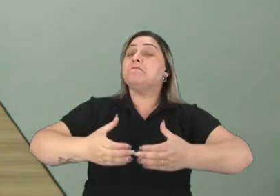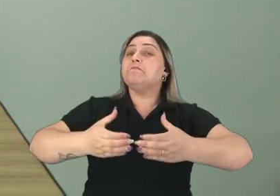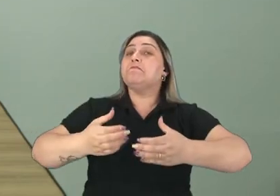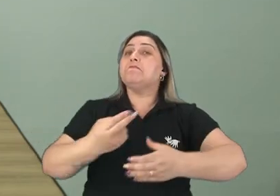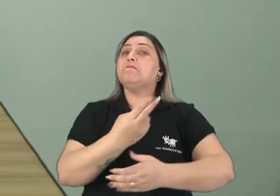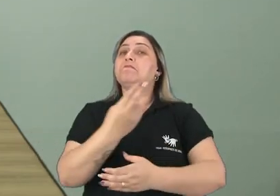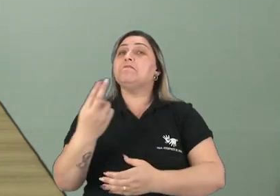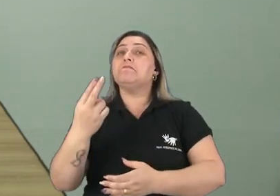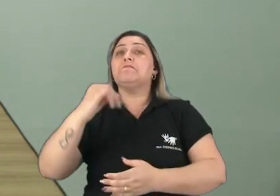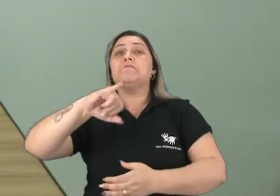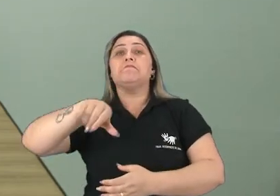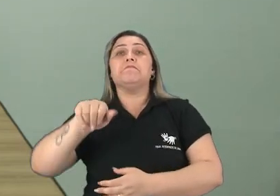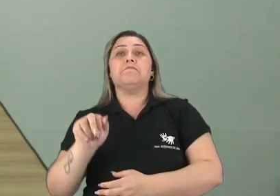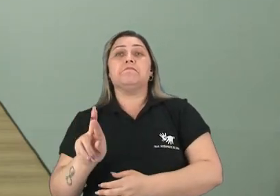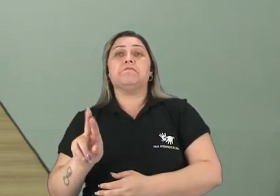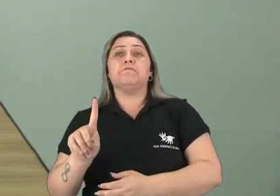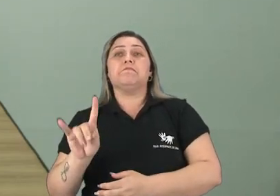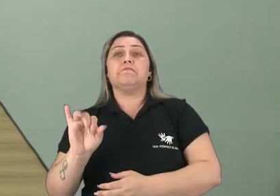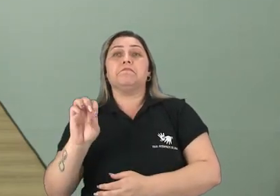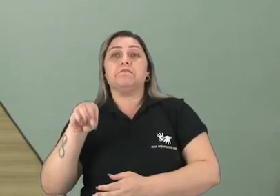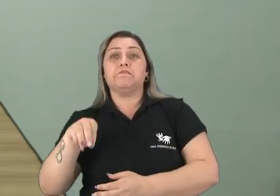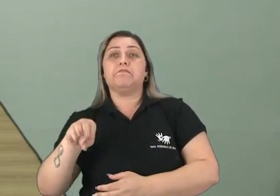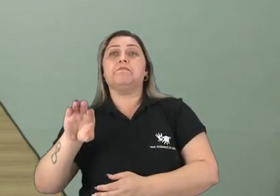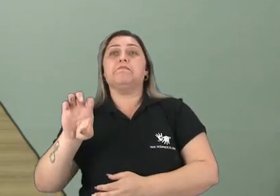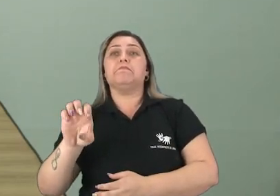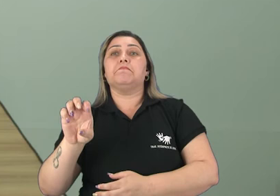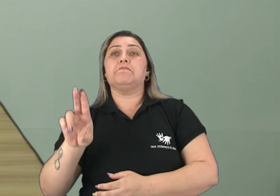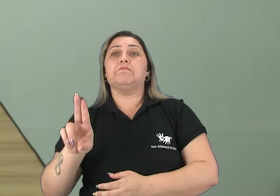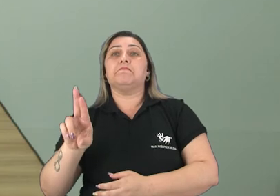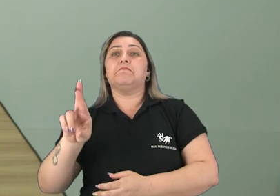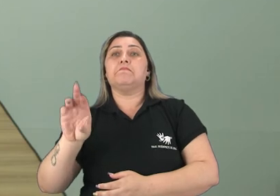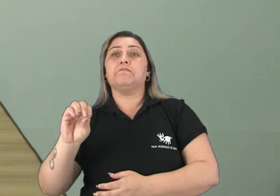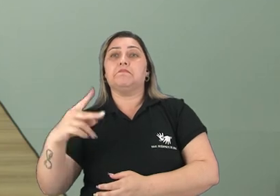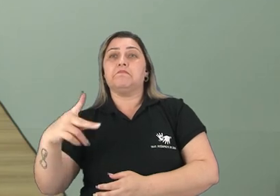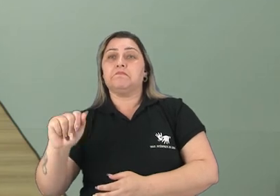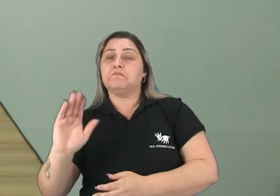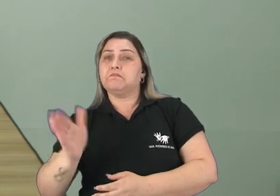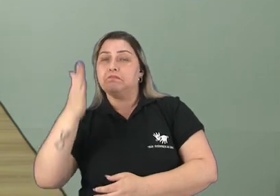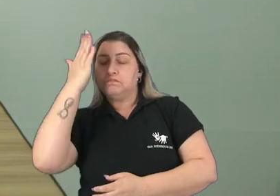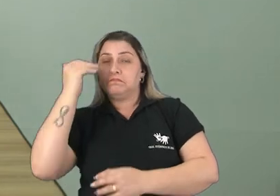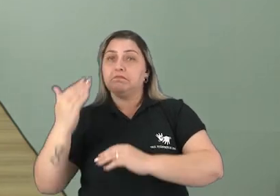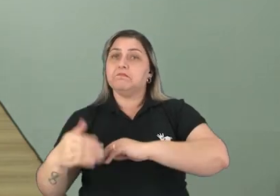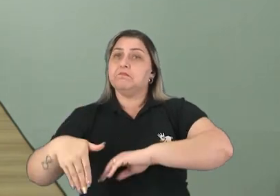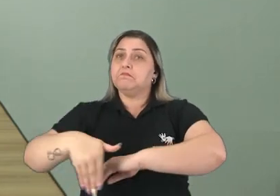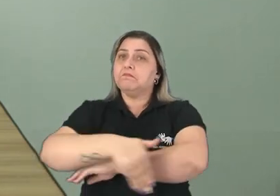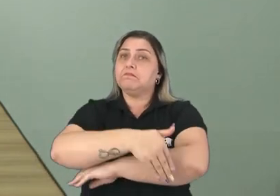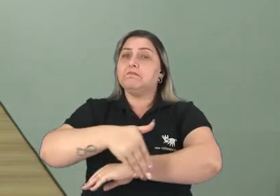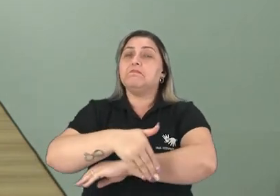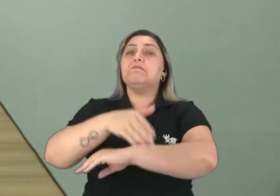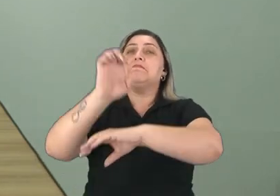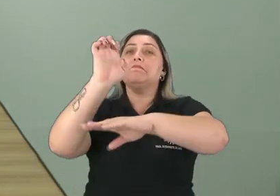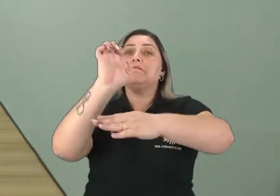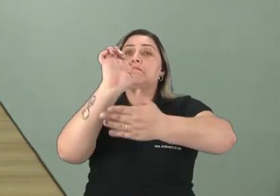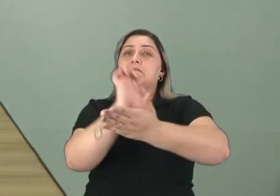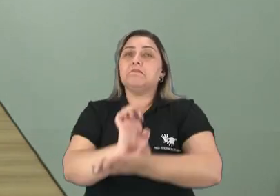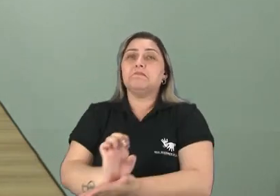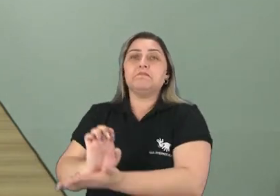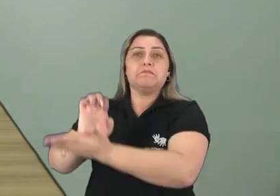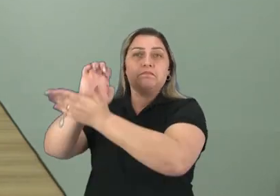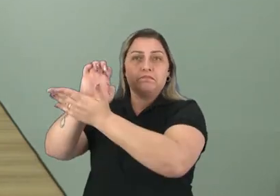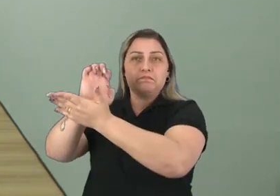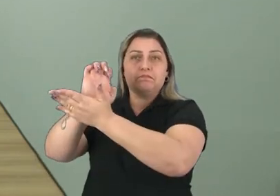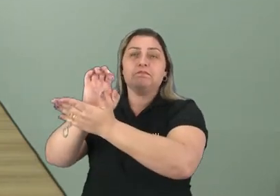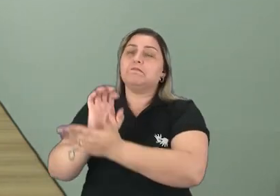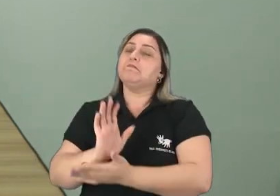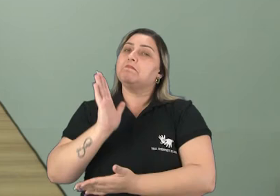chamado Jardim Europa. Já sabemos o bairro. Ele mora na Rua Esperança. Já sabemos